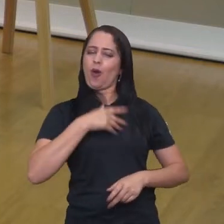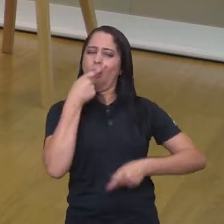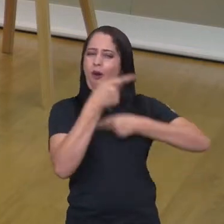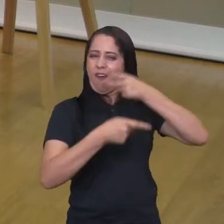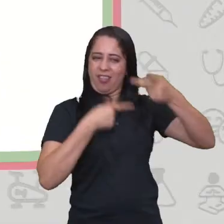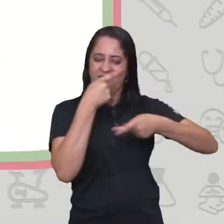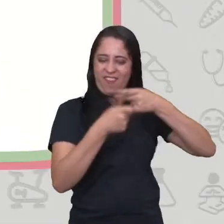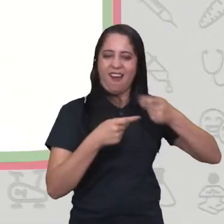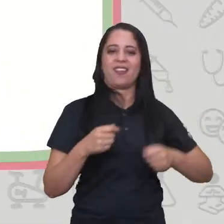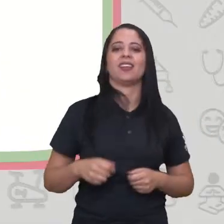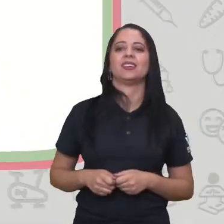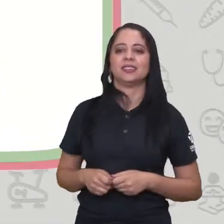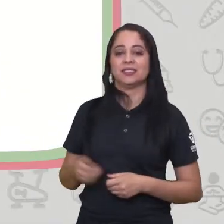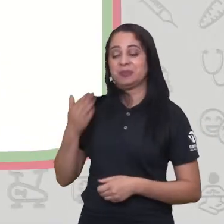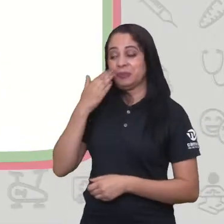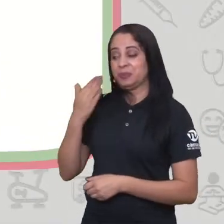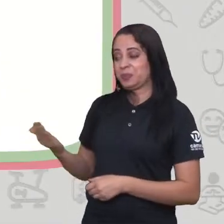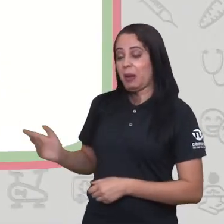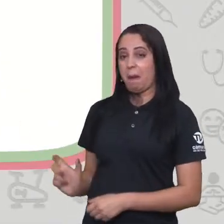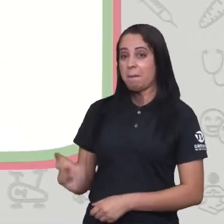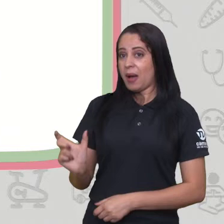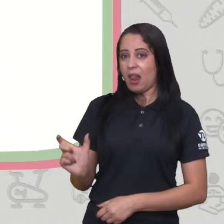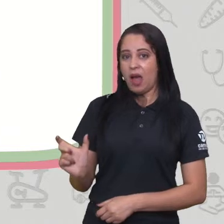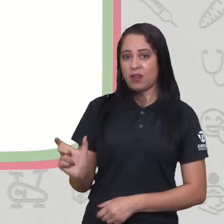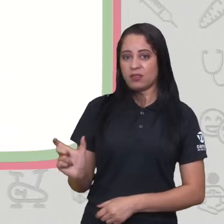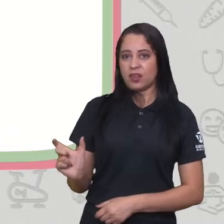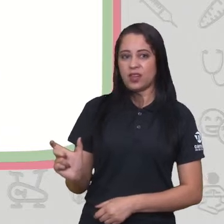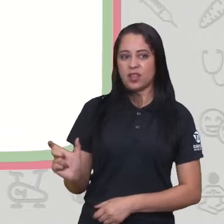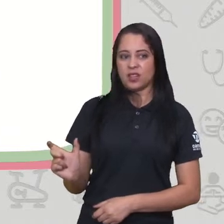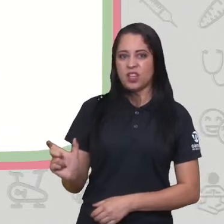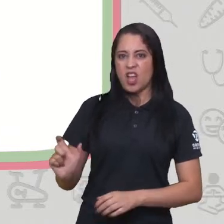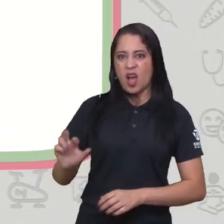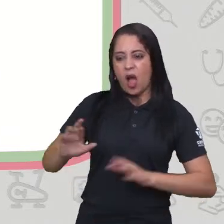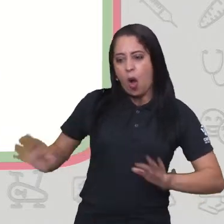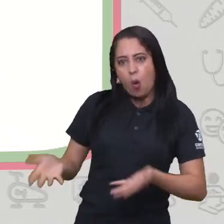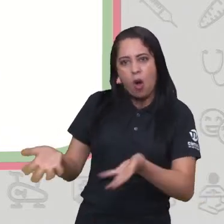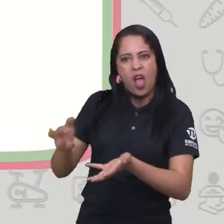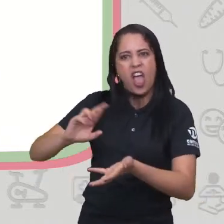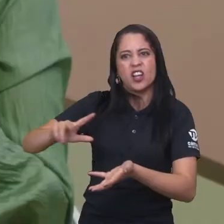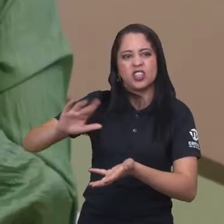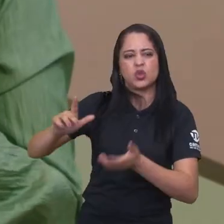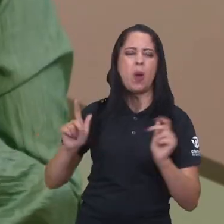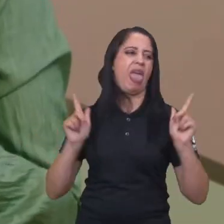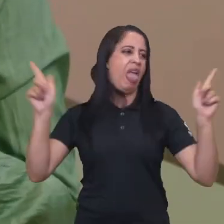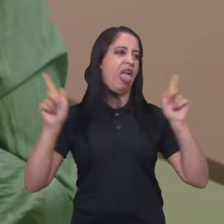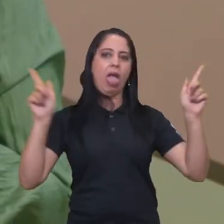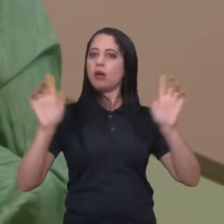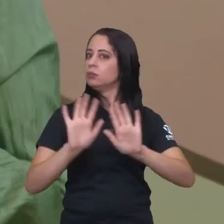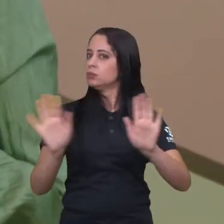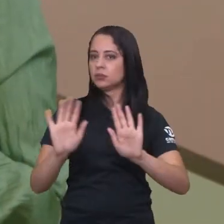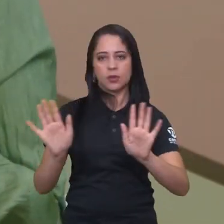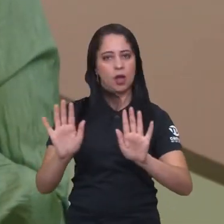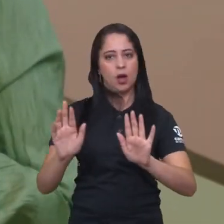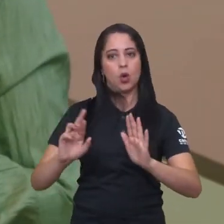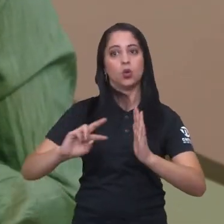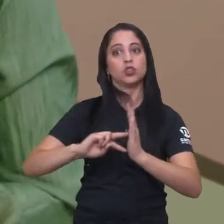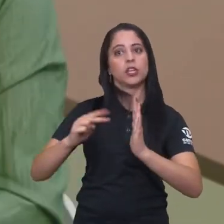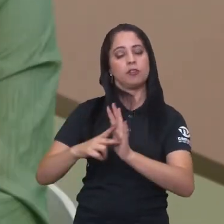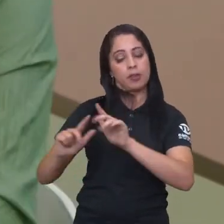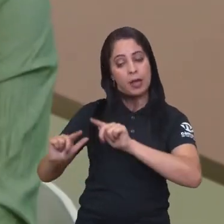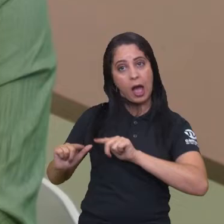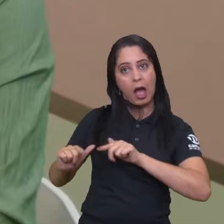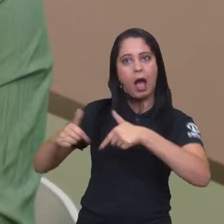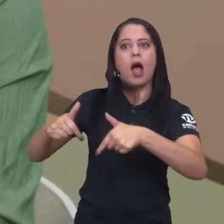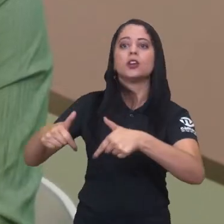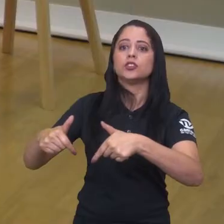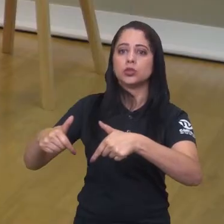falar. Motivação, eu falo assim, motivação não é o oba-oba, gente. Motivação é o motivo para entrar em ação. Então, a gente precisa saber o que